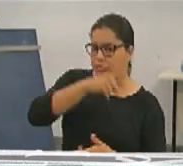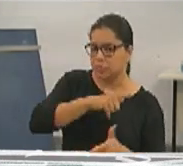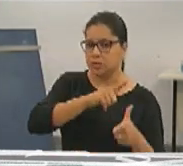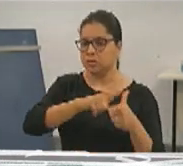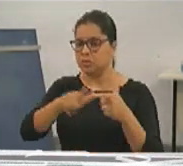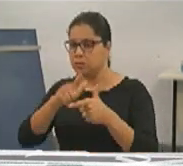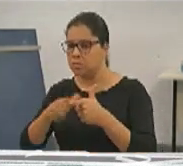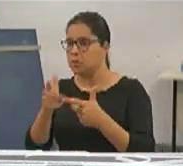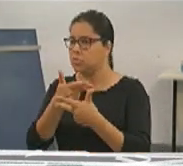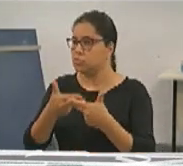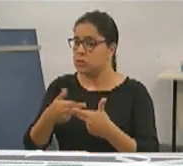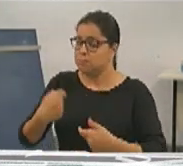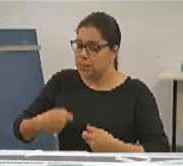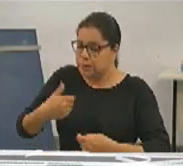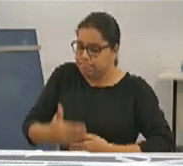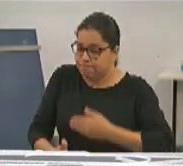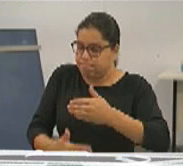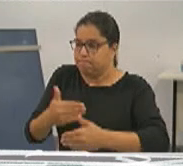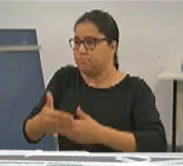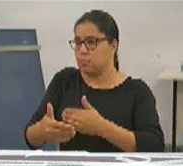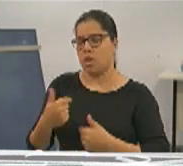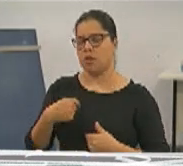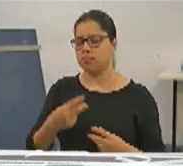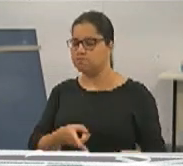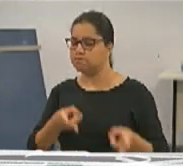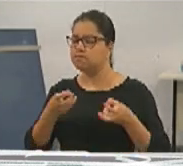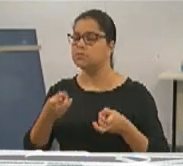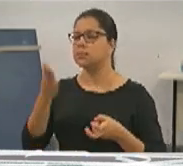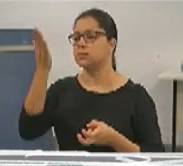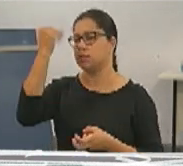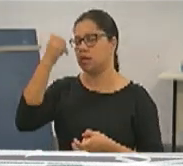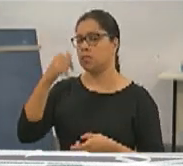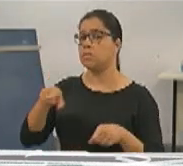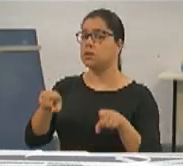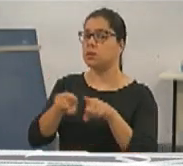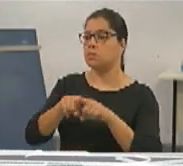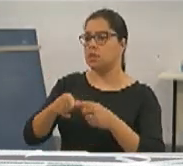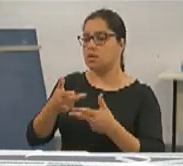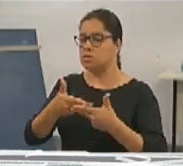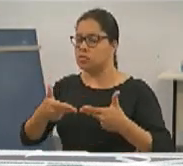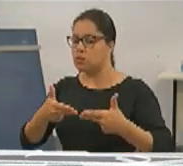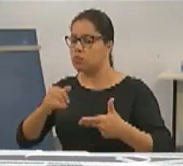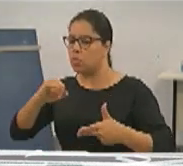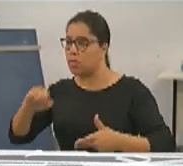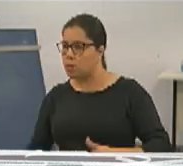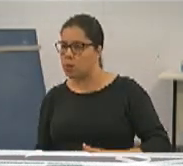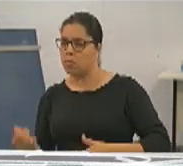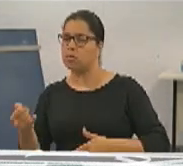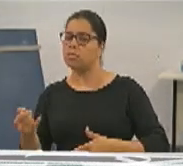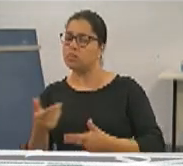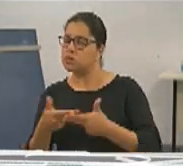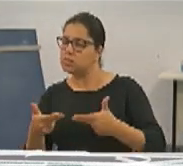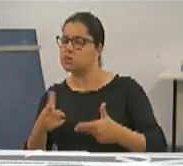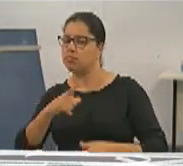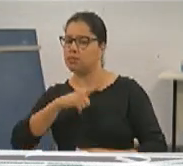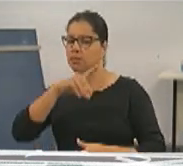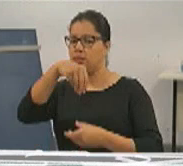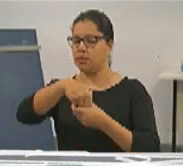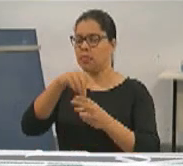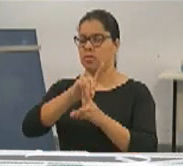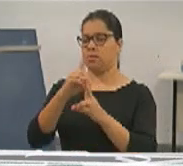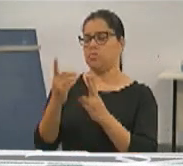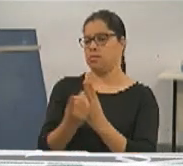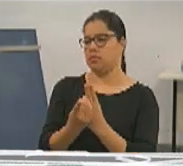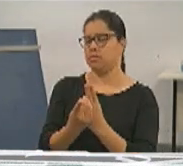e que precisa avançar. E, da mesma forma, todas as oportunidades também que ela possui, né? E